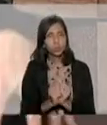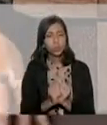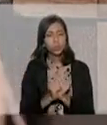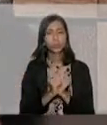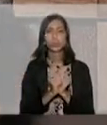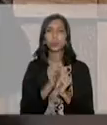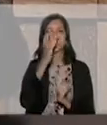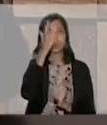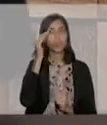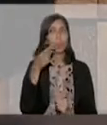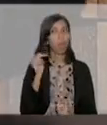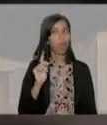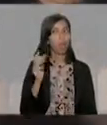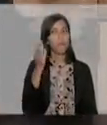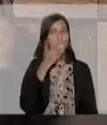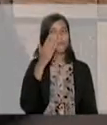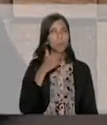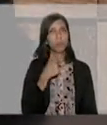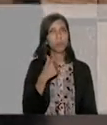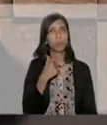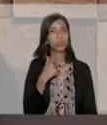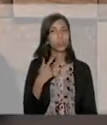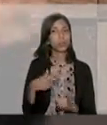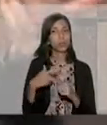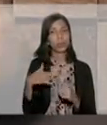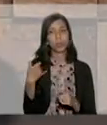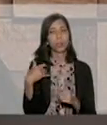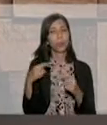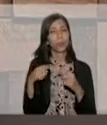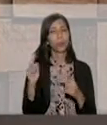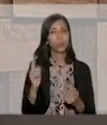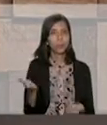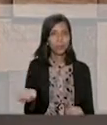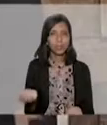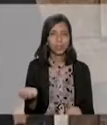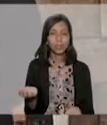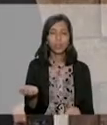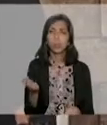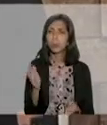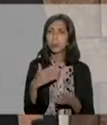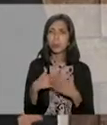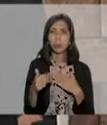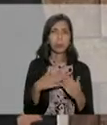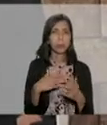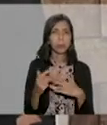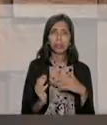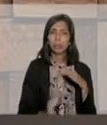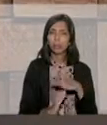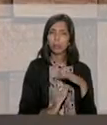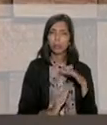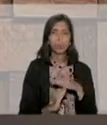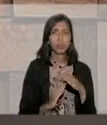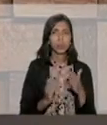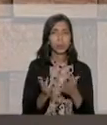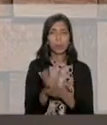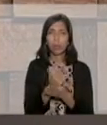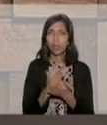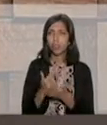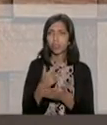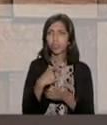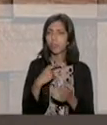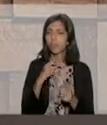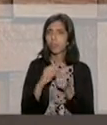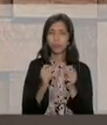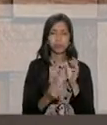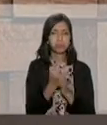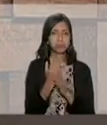de pessoas que, não, olha, isso aí você não pode ver porque isso não é da sua idade. É verdade. Eu acho que, mas é qualquer coisa, qualquer limitação para mim, para a arte,